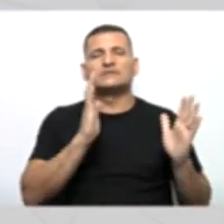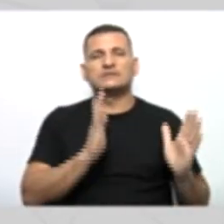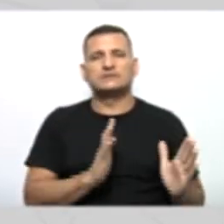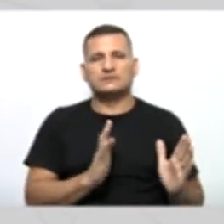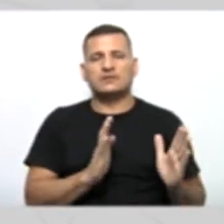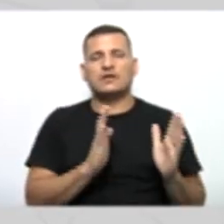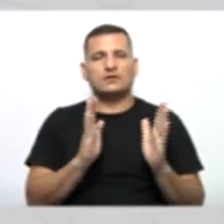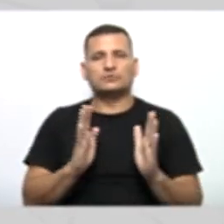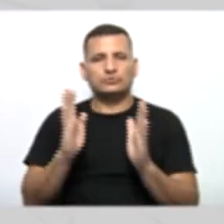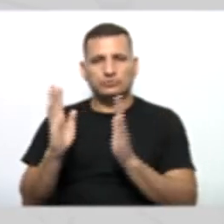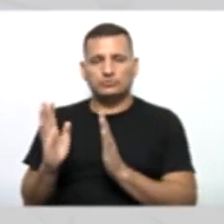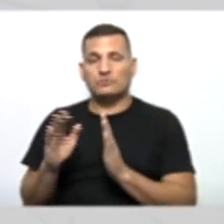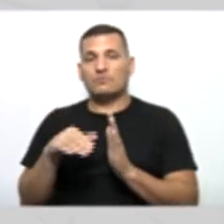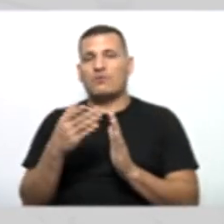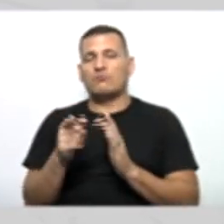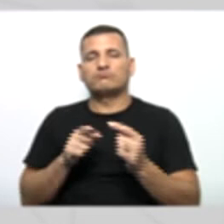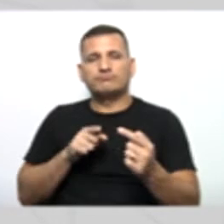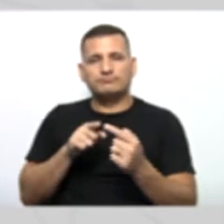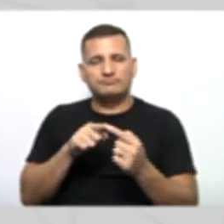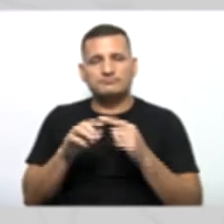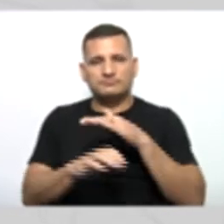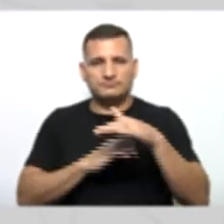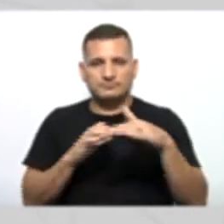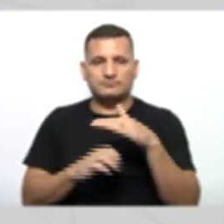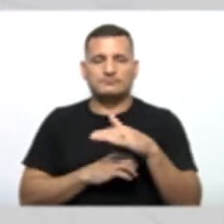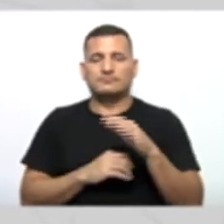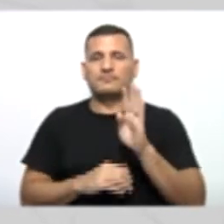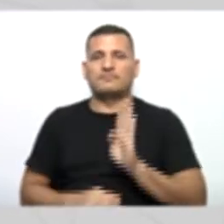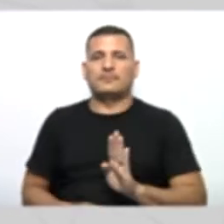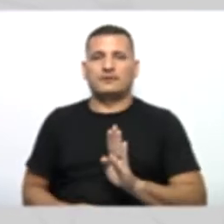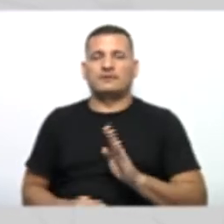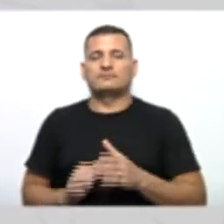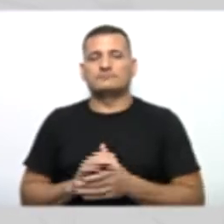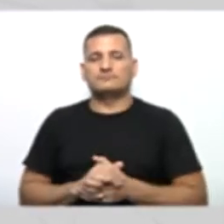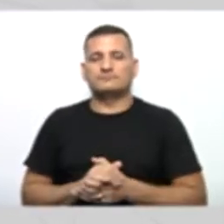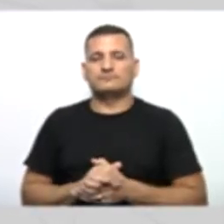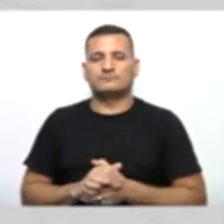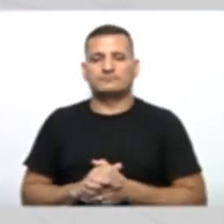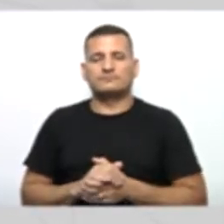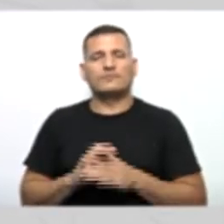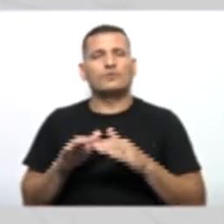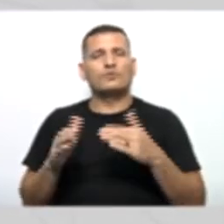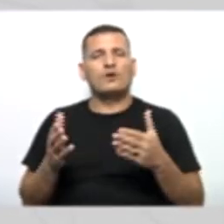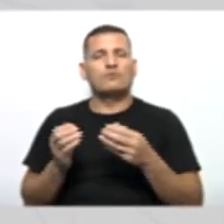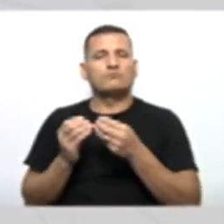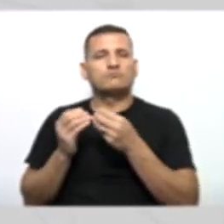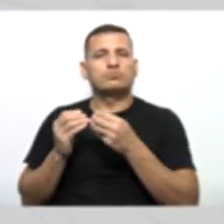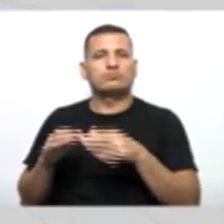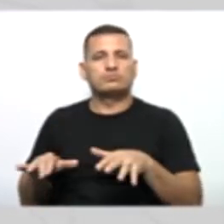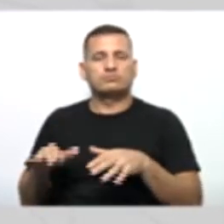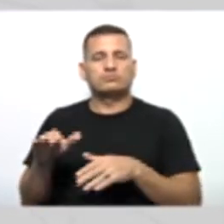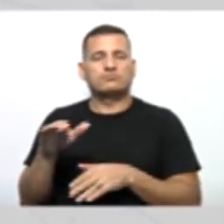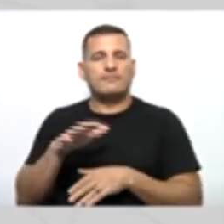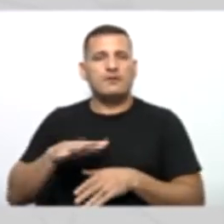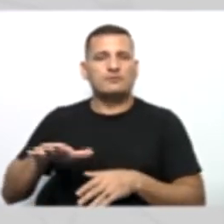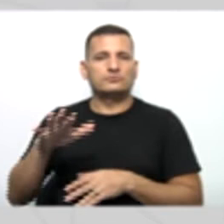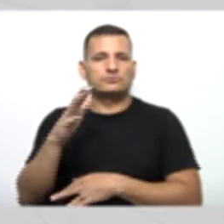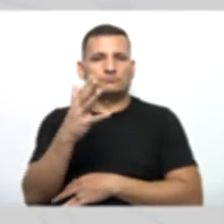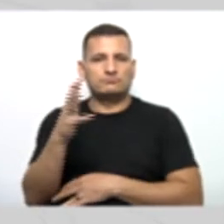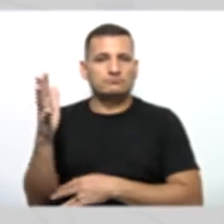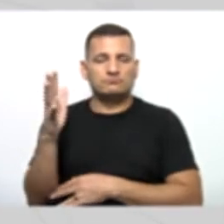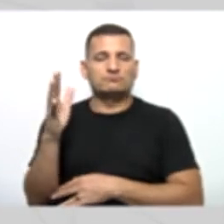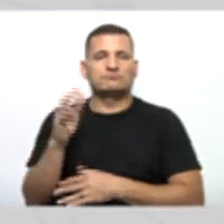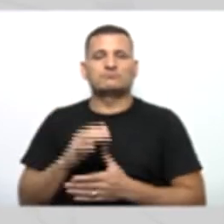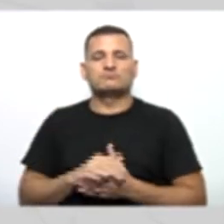empresa se encontra? E letra B. Quais podem ser os impactos ambientais causados por